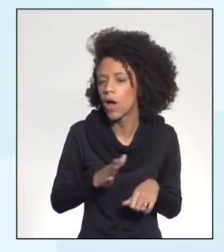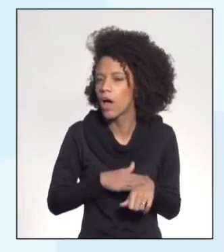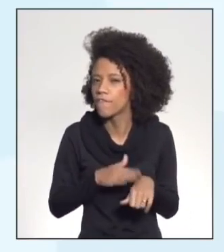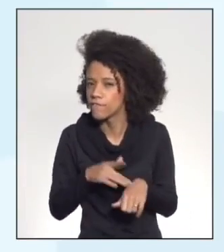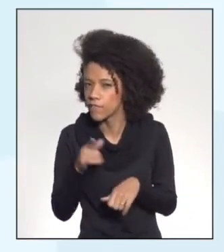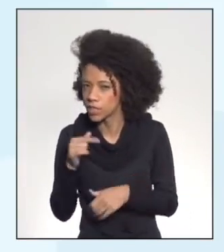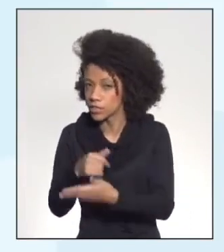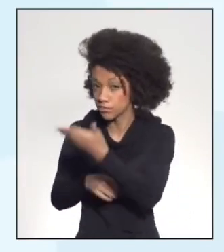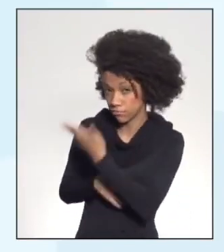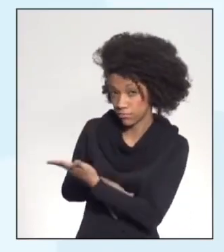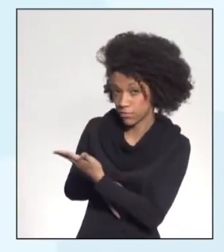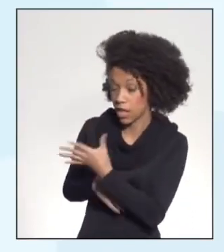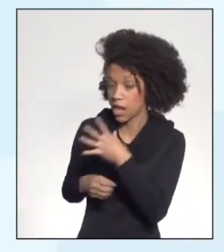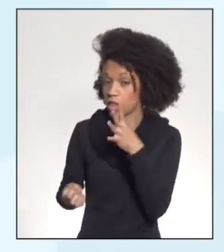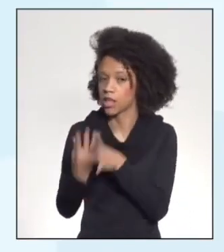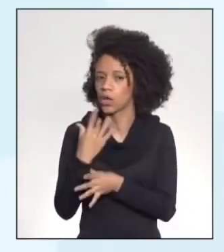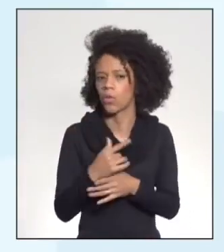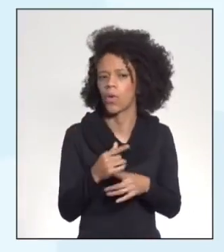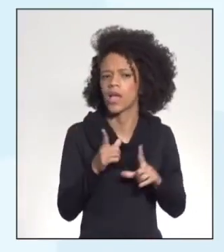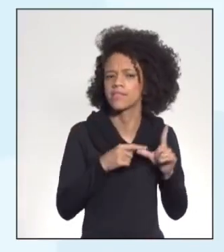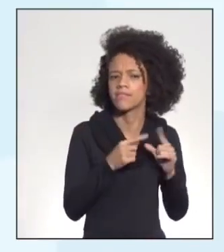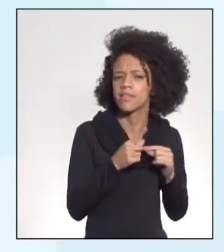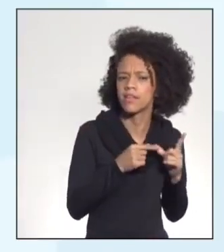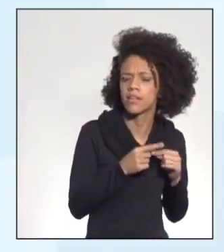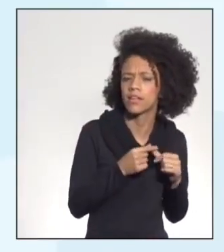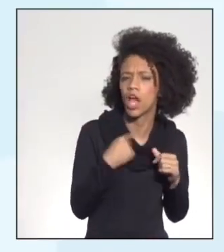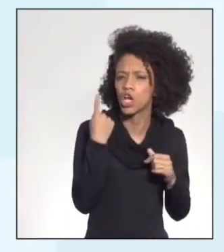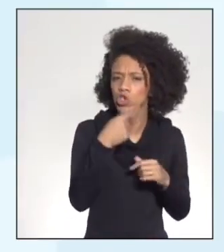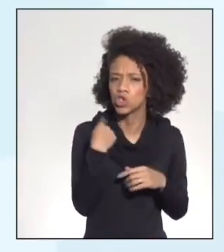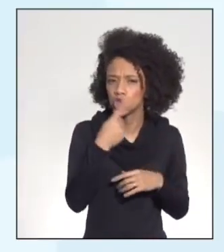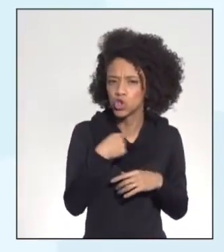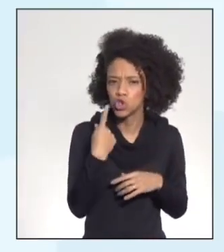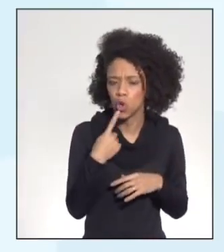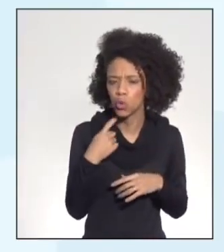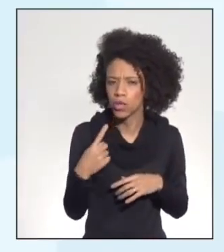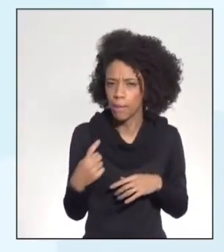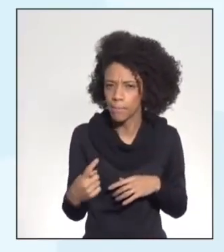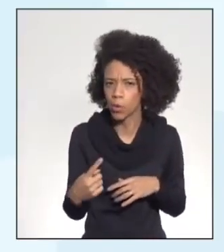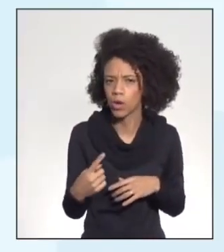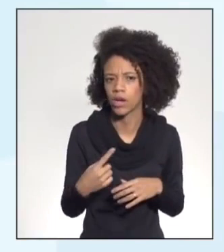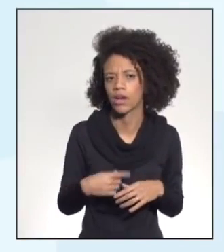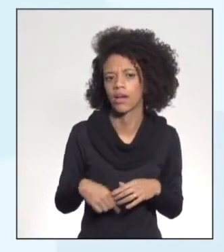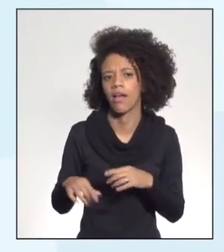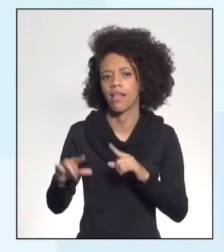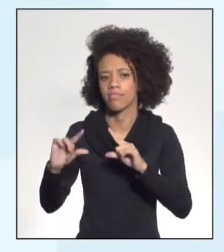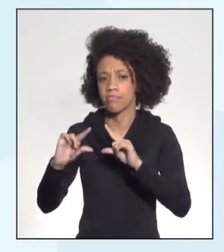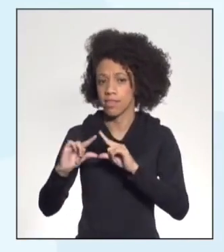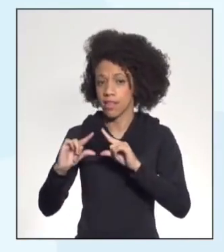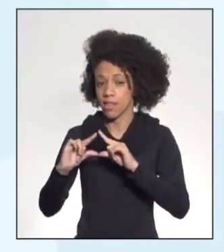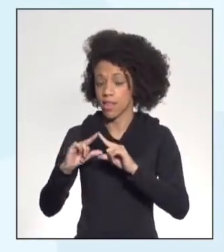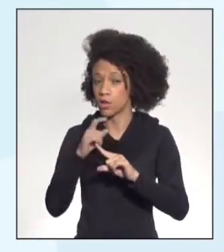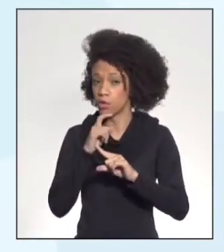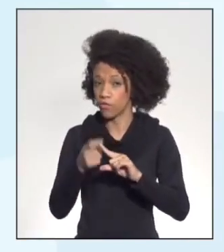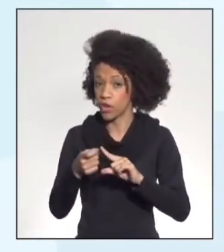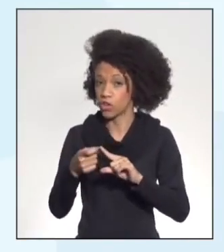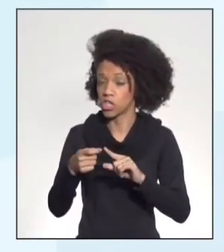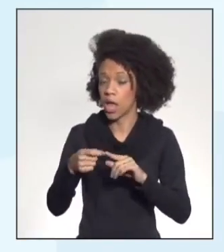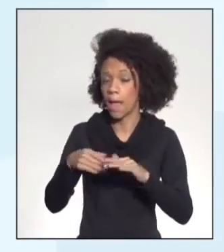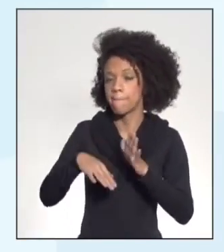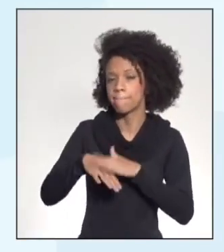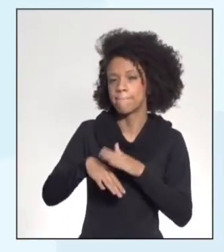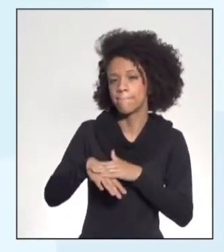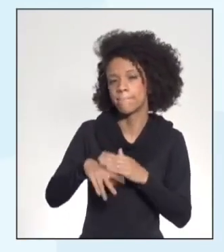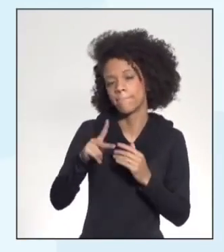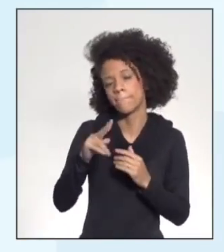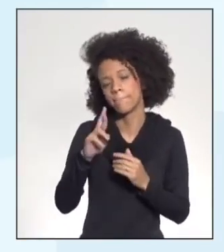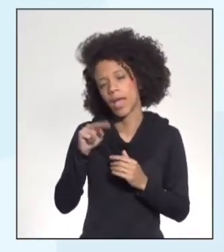criou estrelinha, som da boca, triângulos verdes, som da perna. Círculo vermelho é o